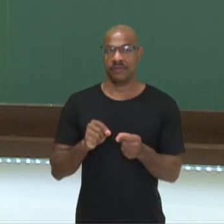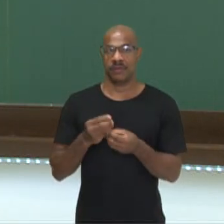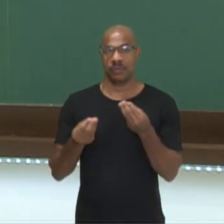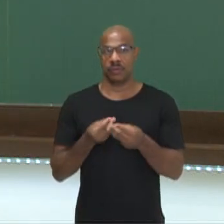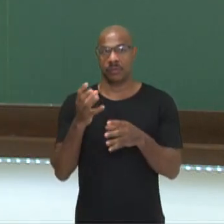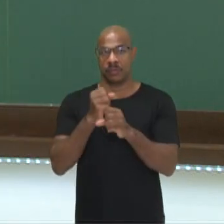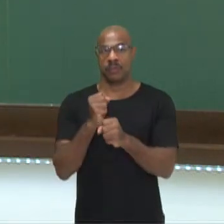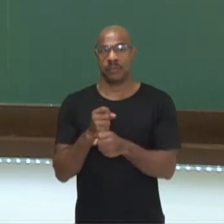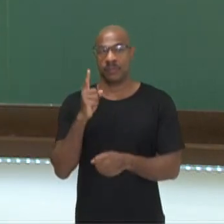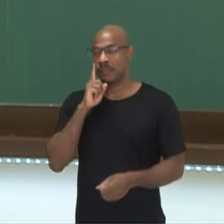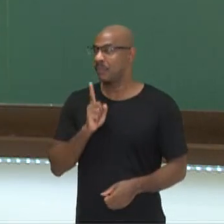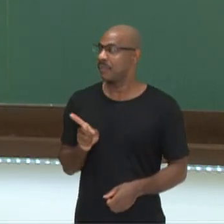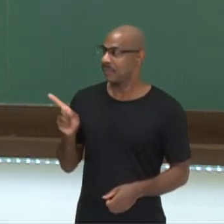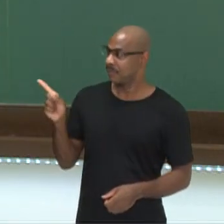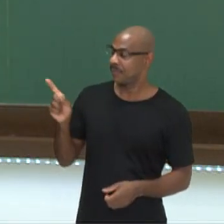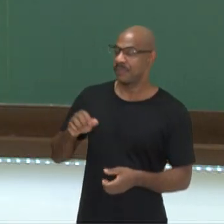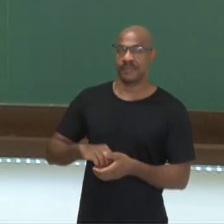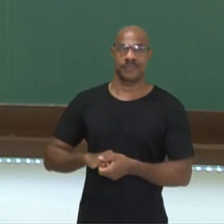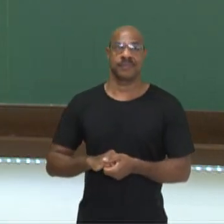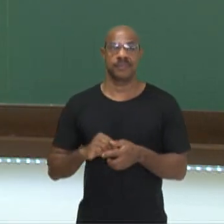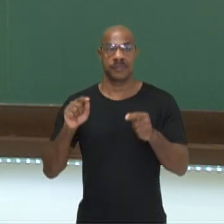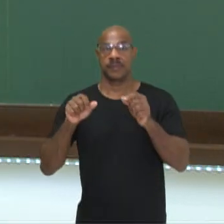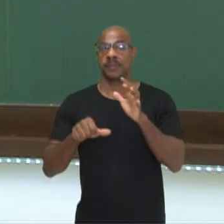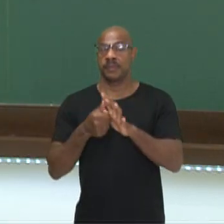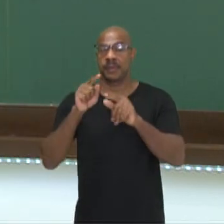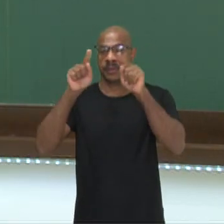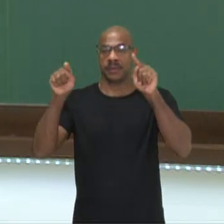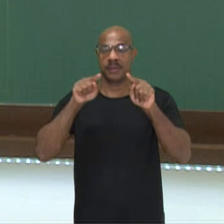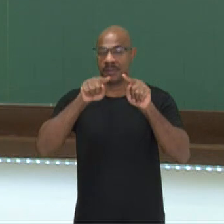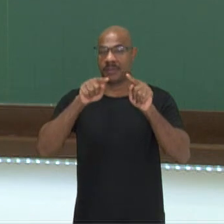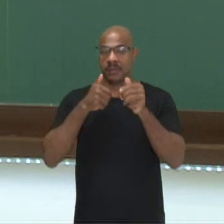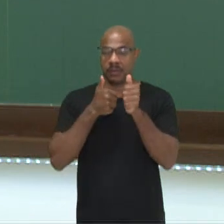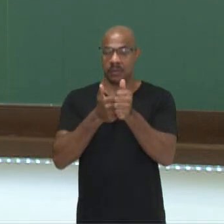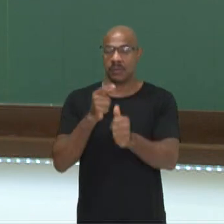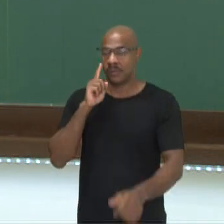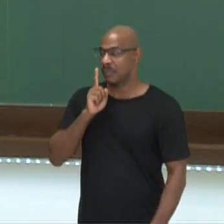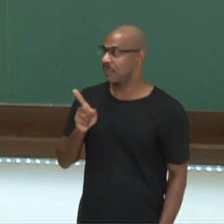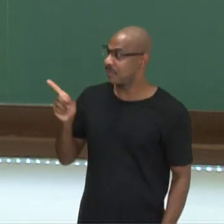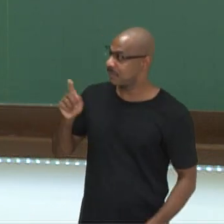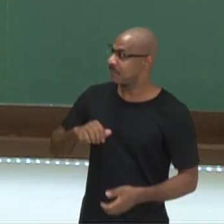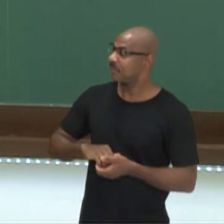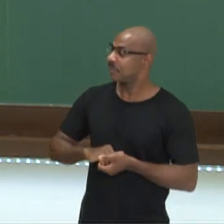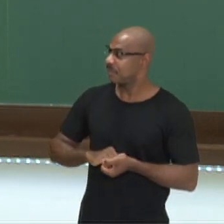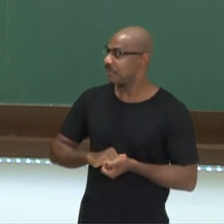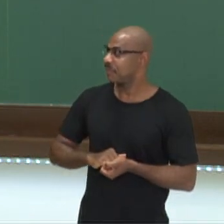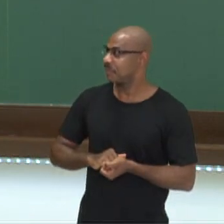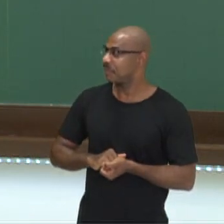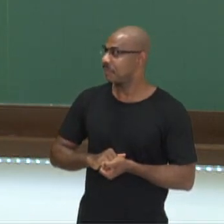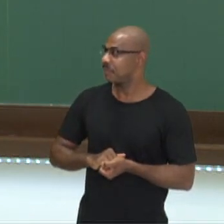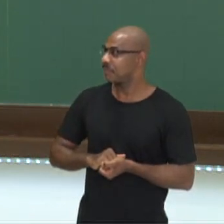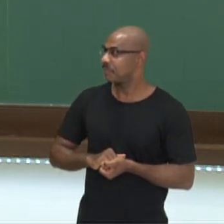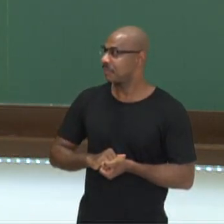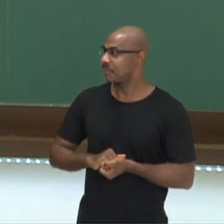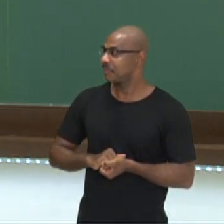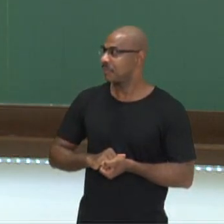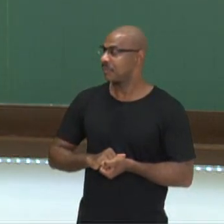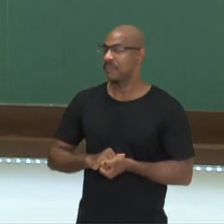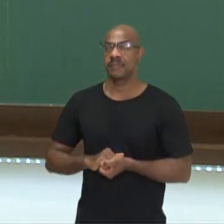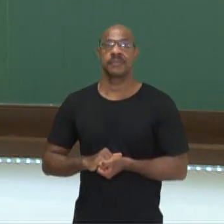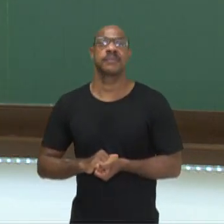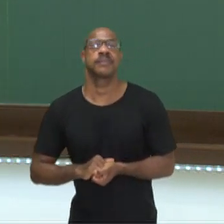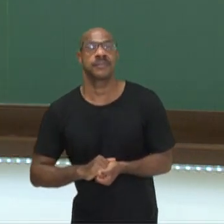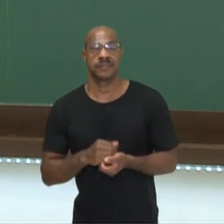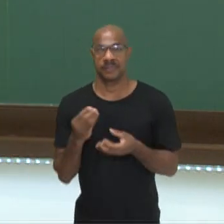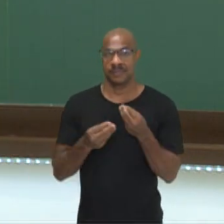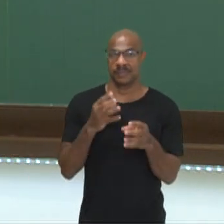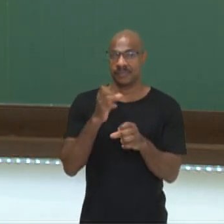3. Então, vai ficar 8 menos 3, 5. 20 menos 5, 15. 15 mais 4, 19. 19 menos 1,